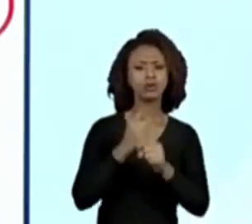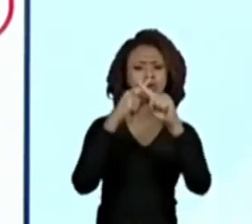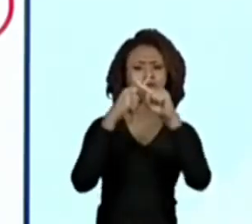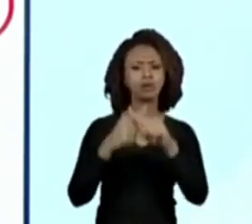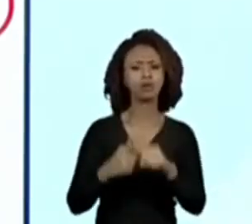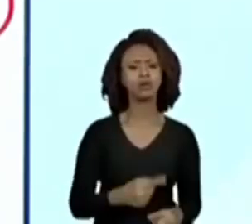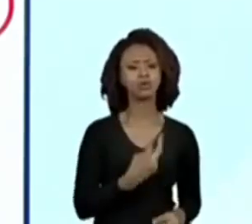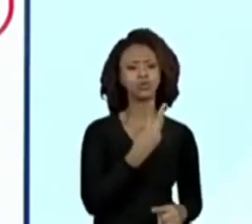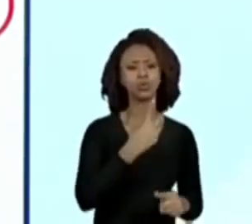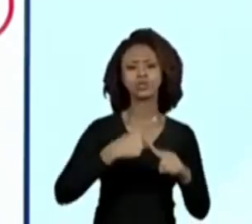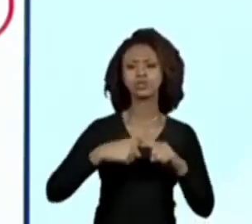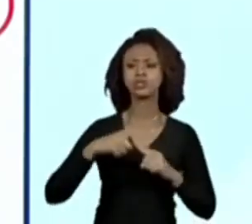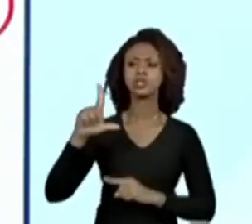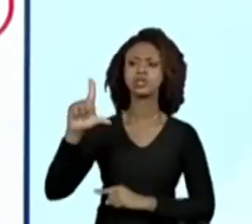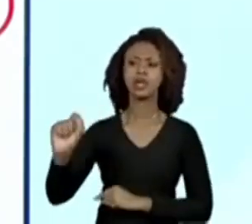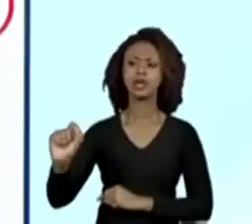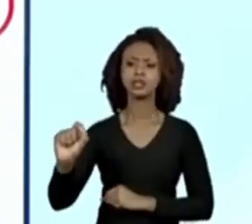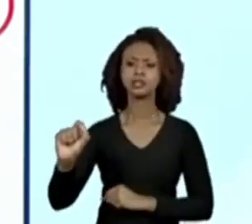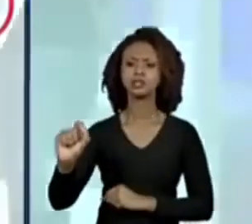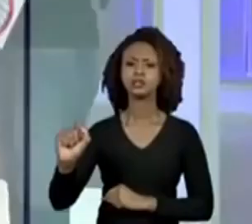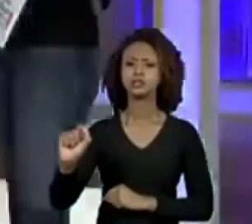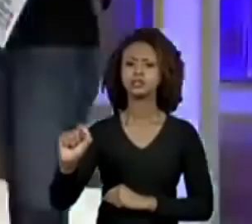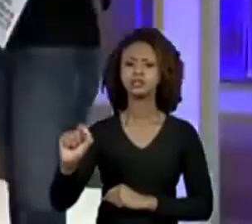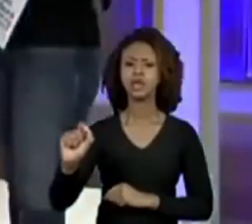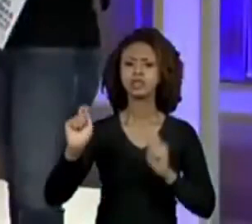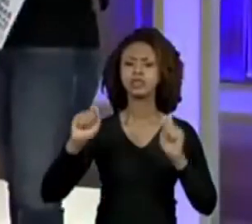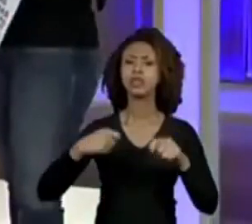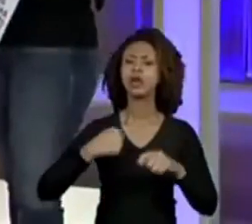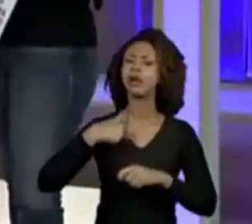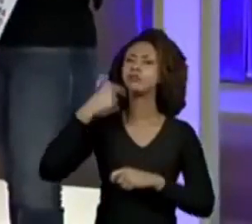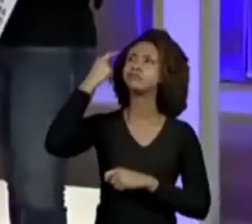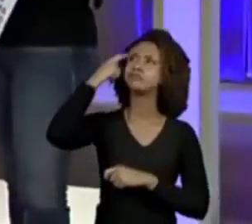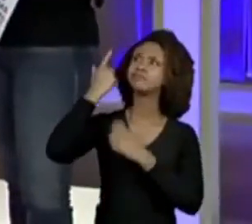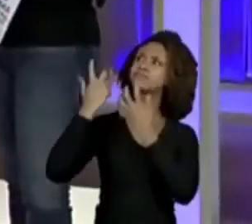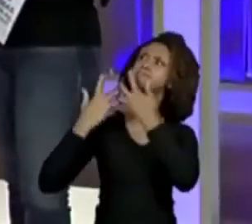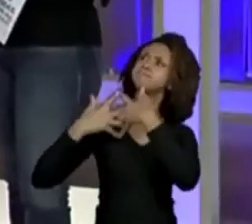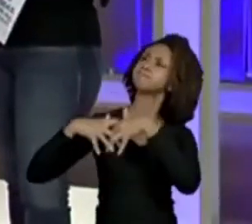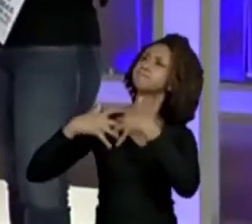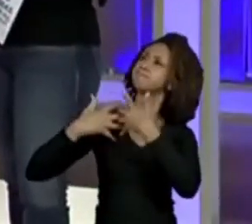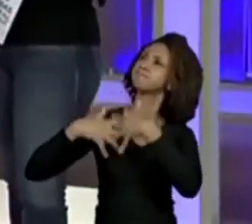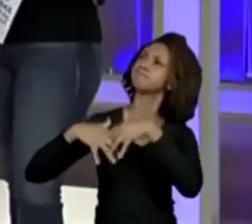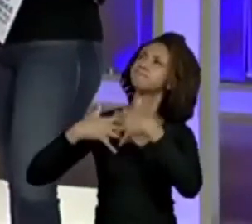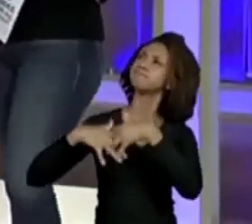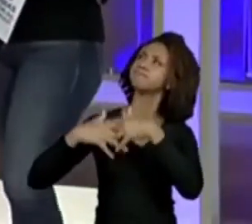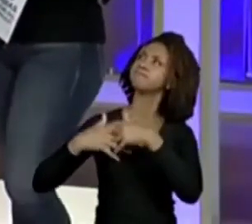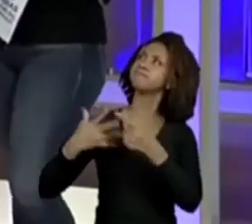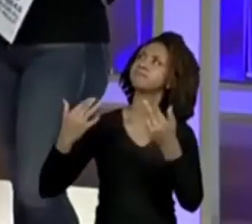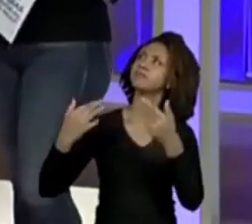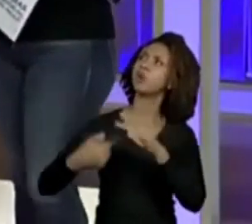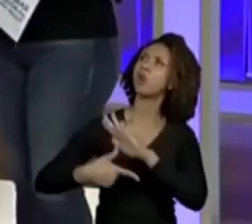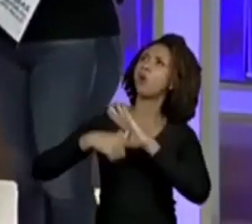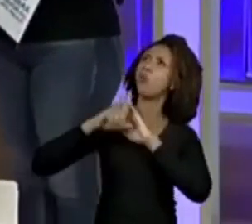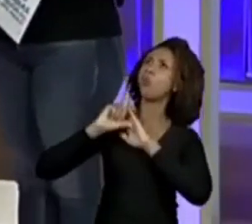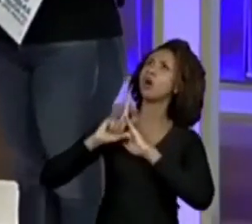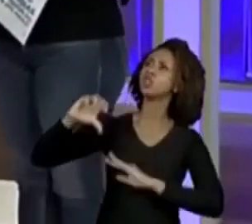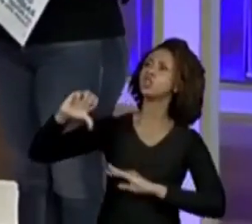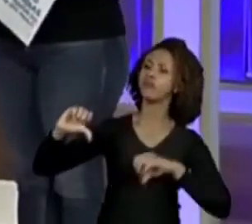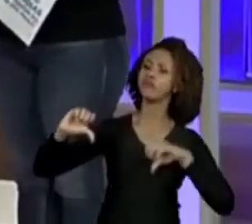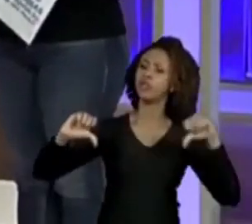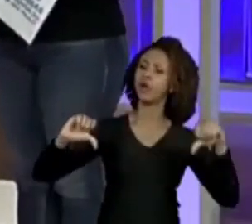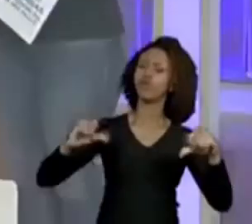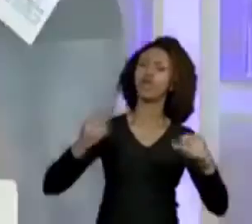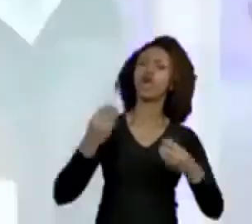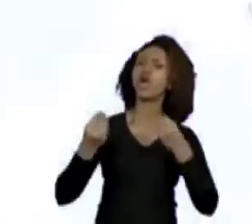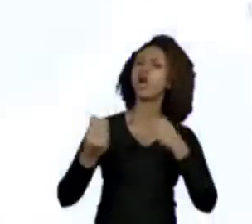vezes 10 me ajuda a pensar na primeira situação aqui, de 9 pães em cada